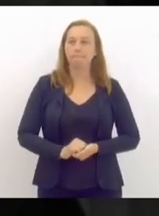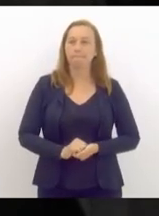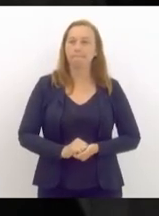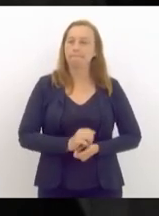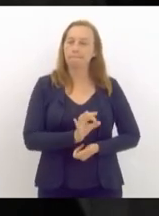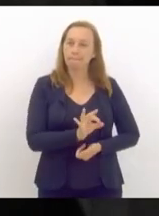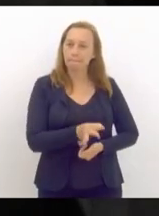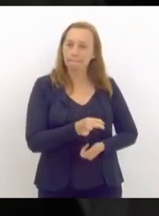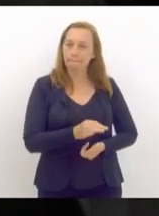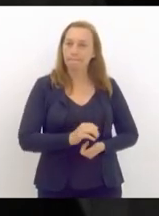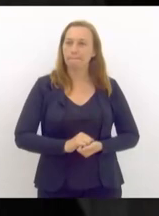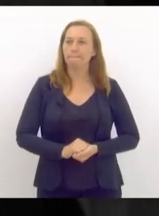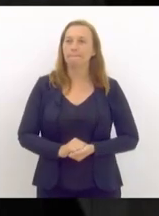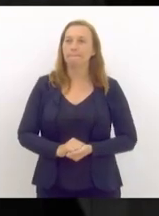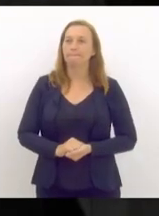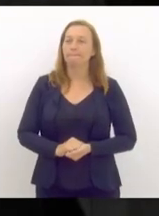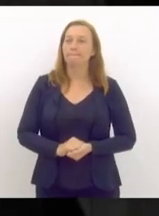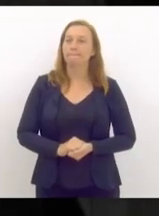exatamente